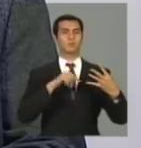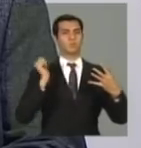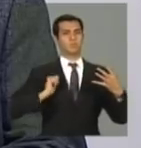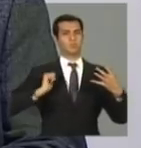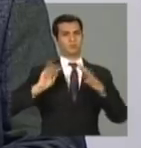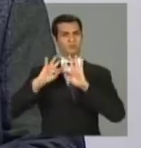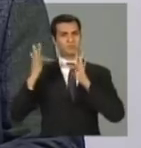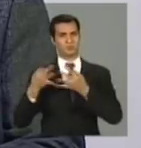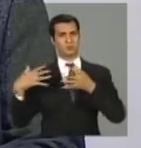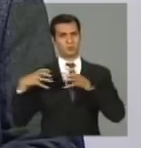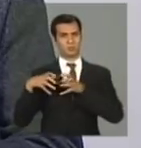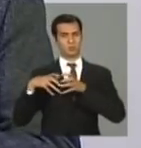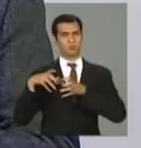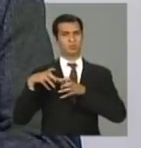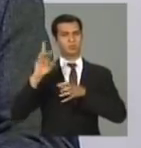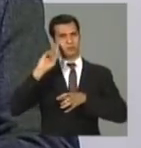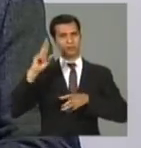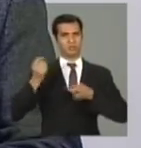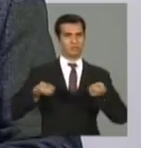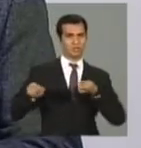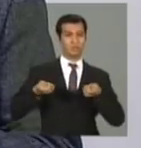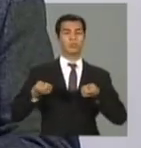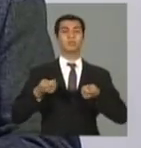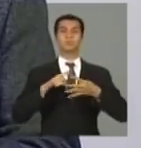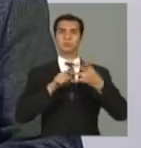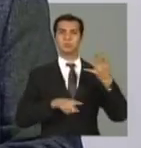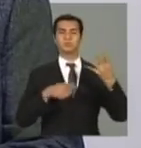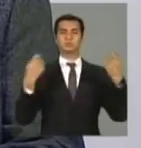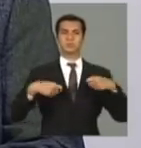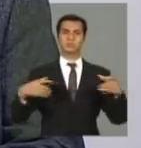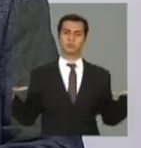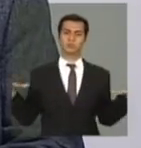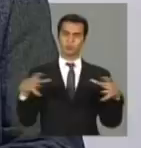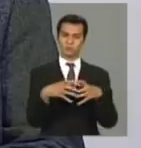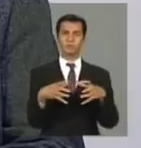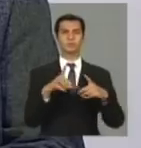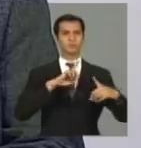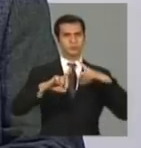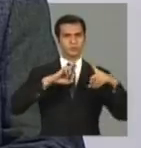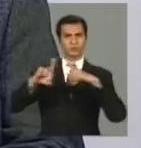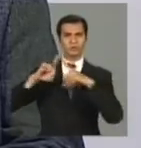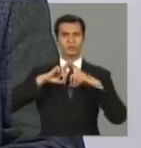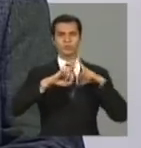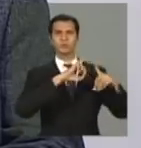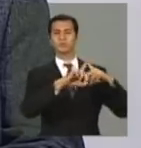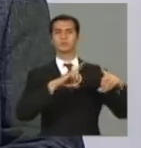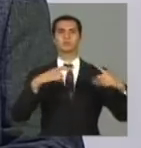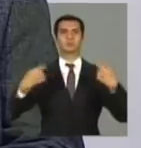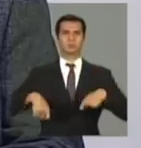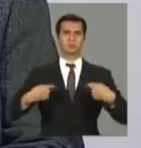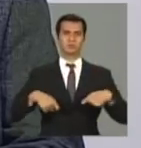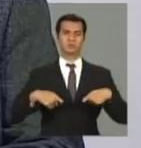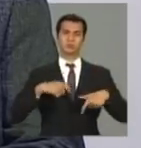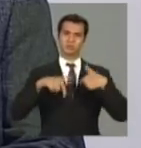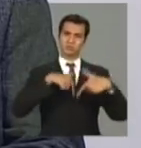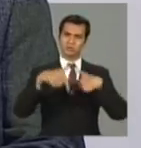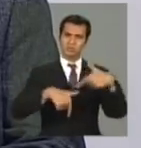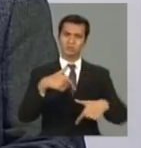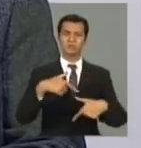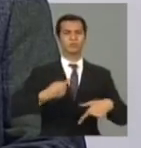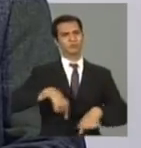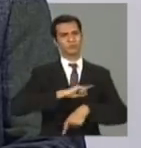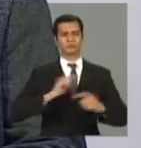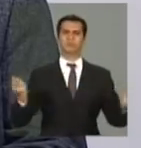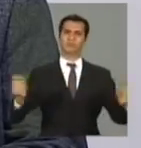município, formem comissões, comitês e atuem nessa reta final fortemente aí para que a gente possa